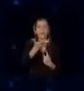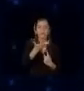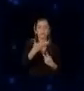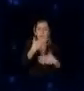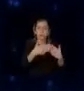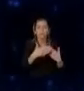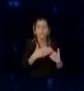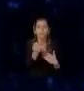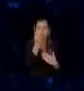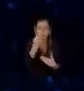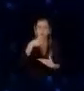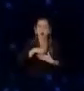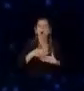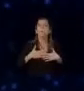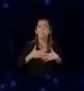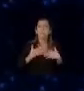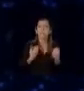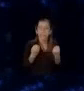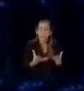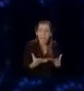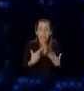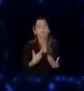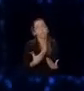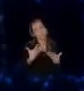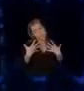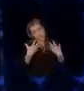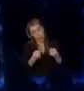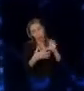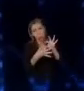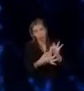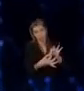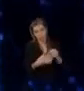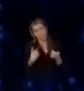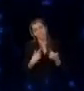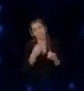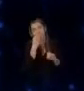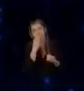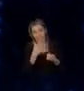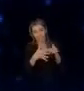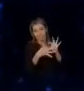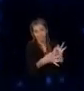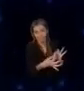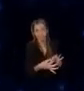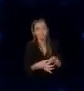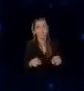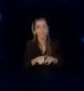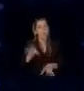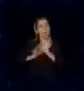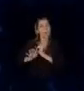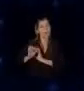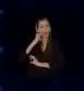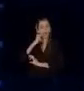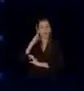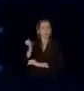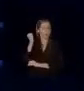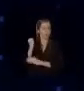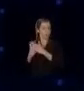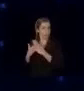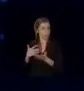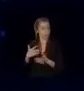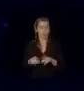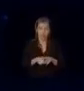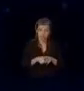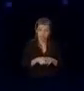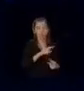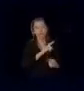Mundial eu digo isso no nível de povo do povo do mundo inteiro acha que ele vai eleger o salvador da pátria Salvador da Pátria